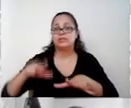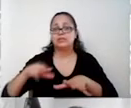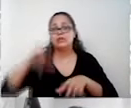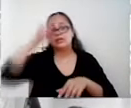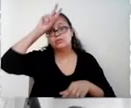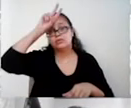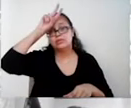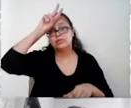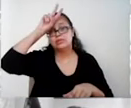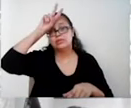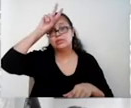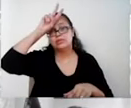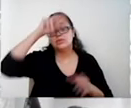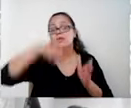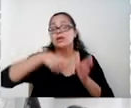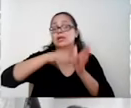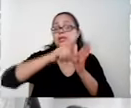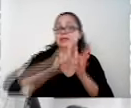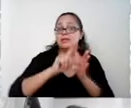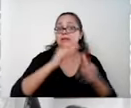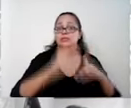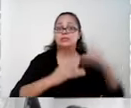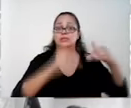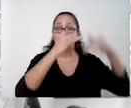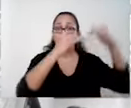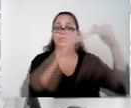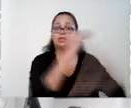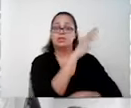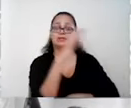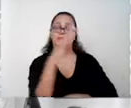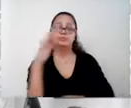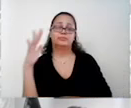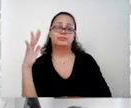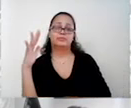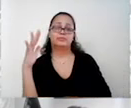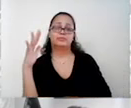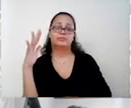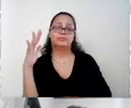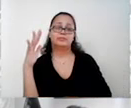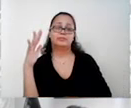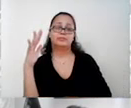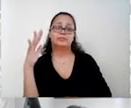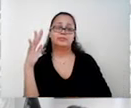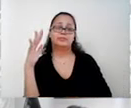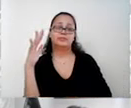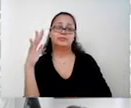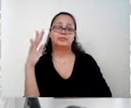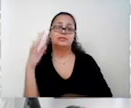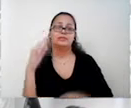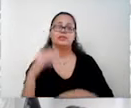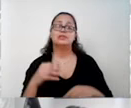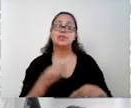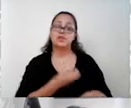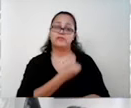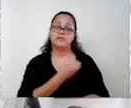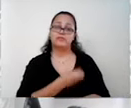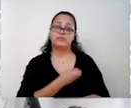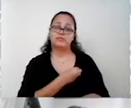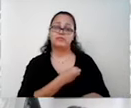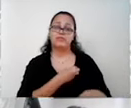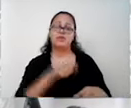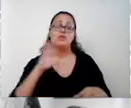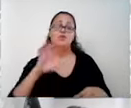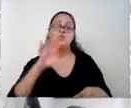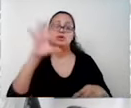insetos, até antes de desenvolver essas florestas de pteridófitas, eles habitavam principalmente as regiões mais baixas, onde